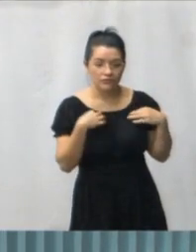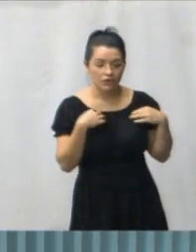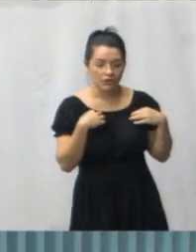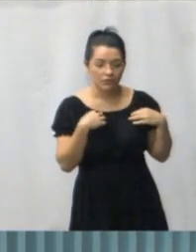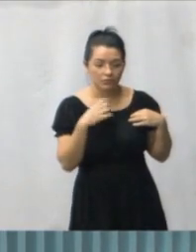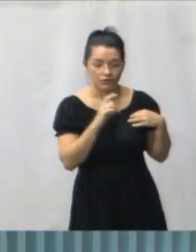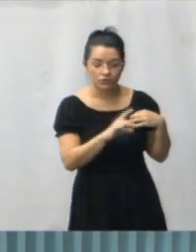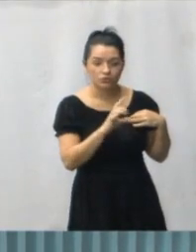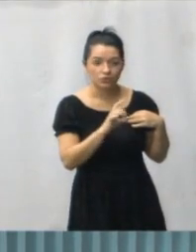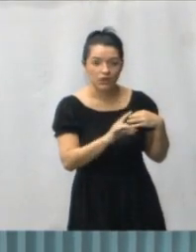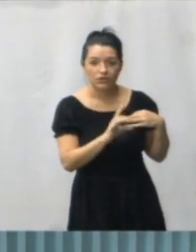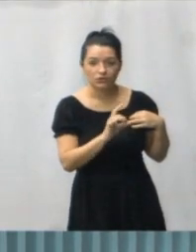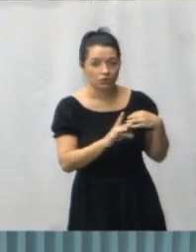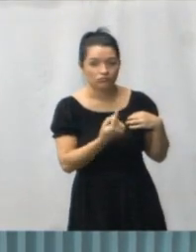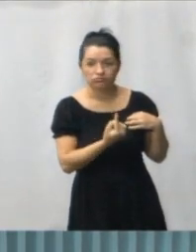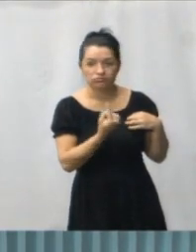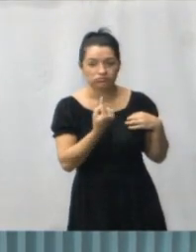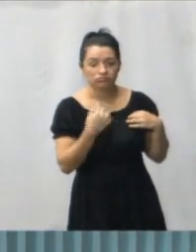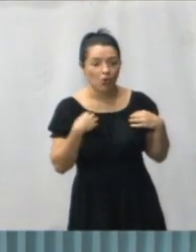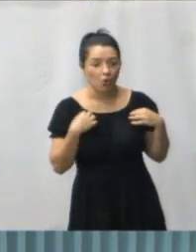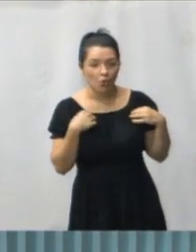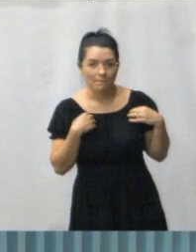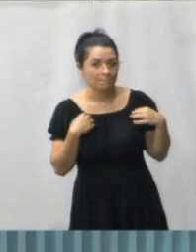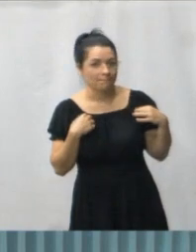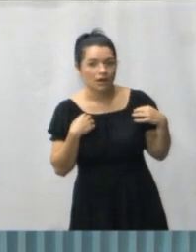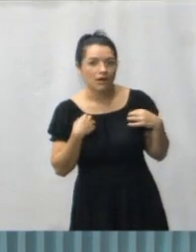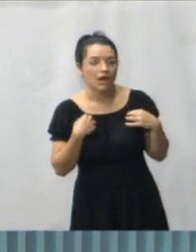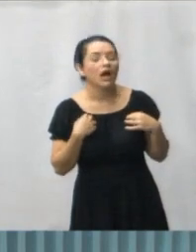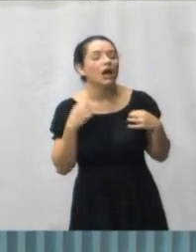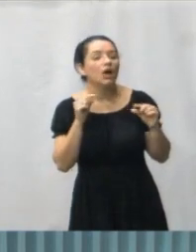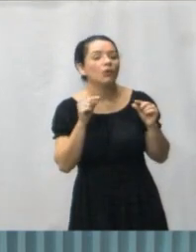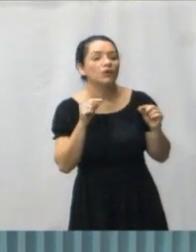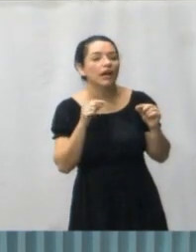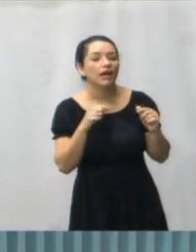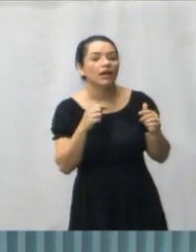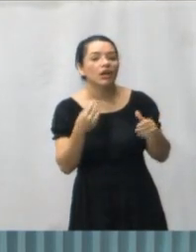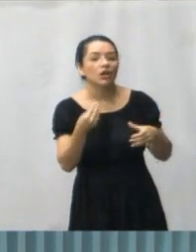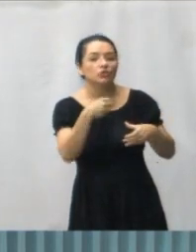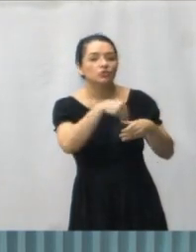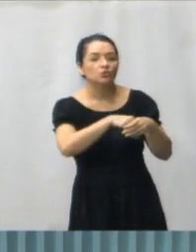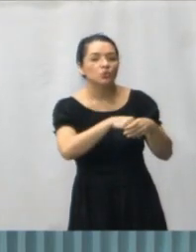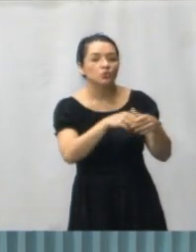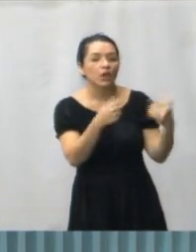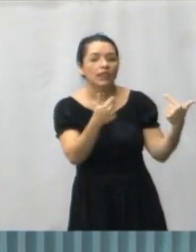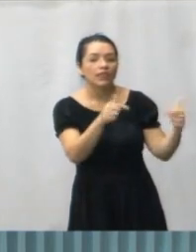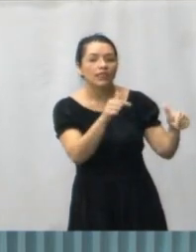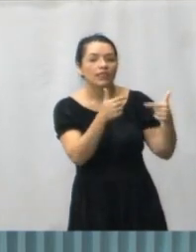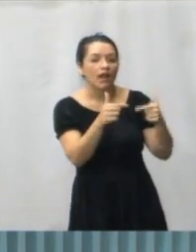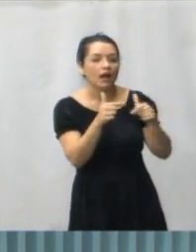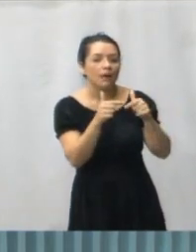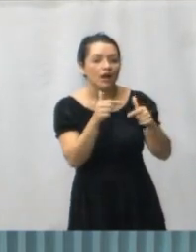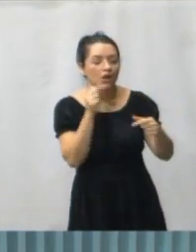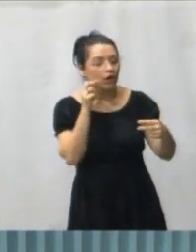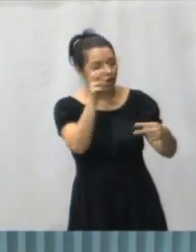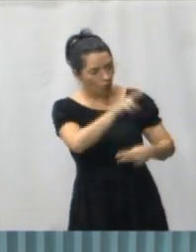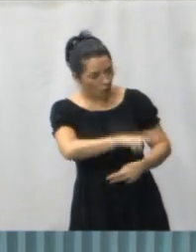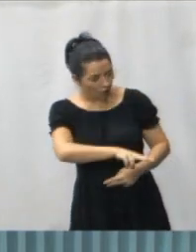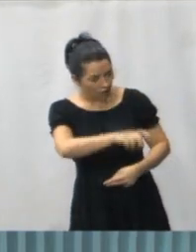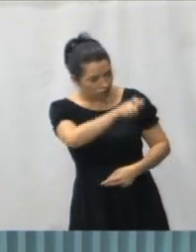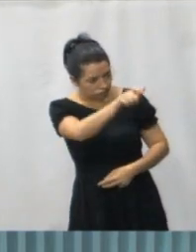um instrumento de trabalho. Faz parte do processo de comunicação visual inerente à